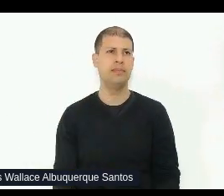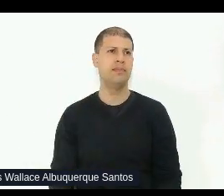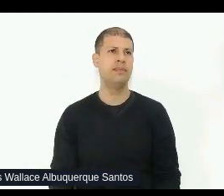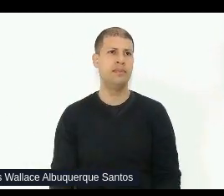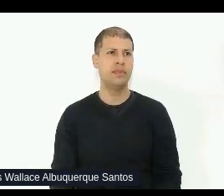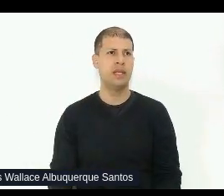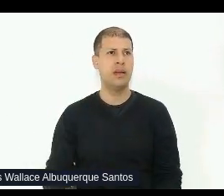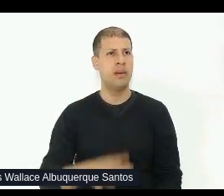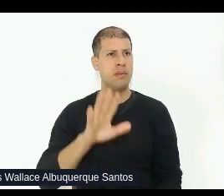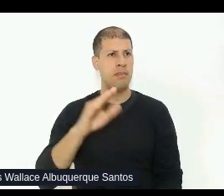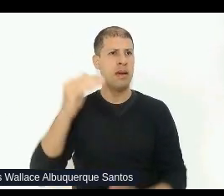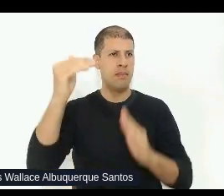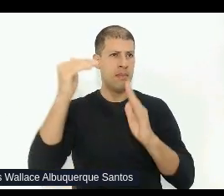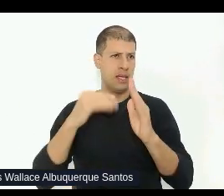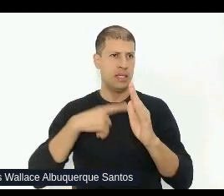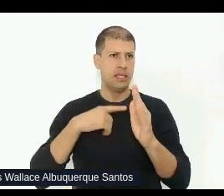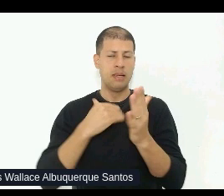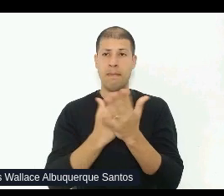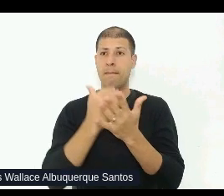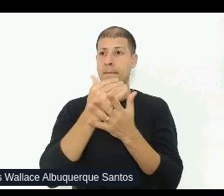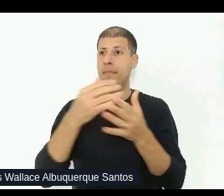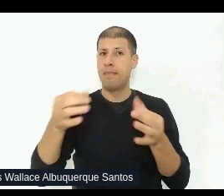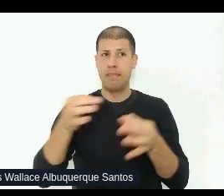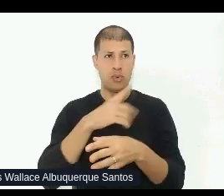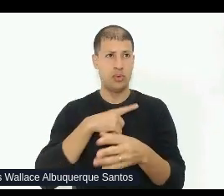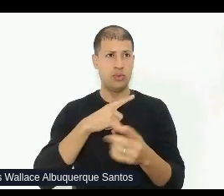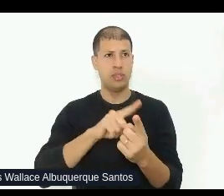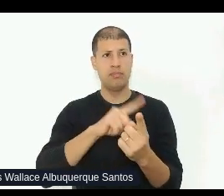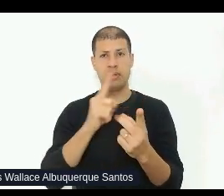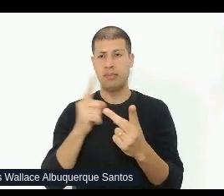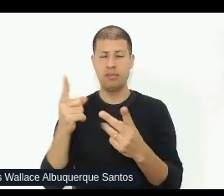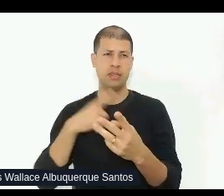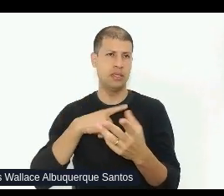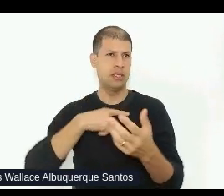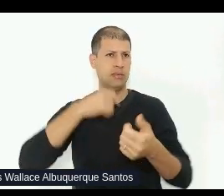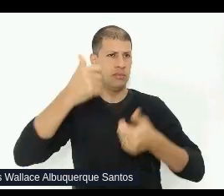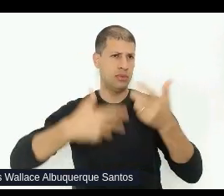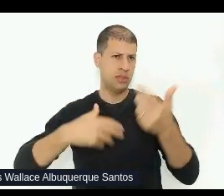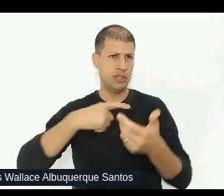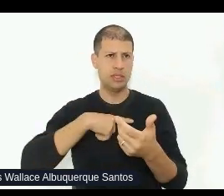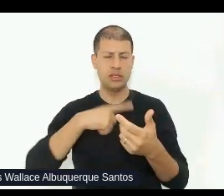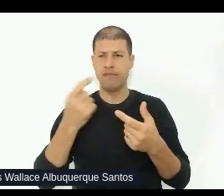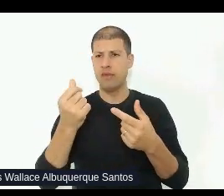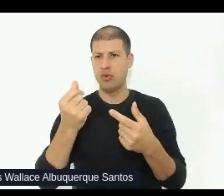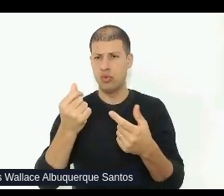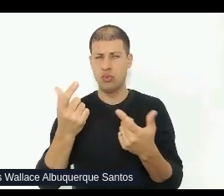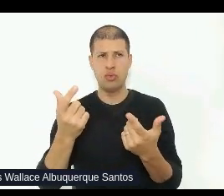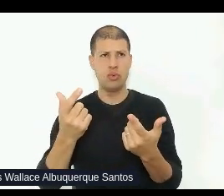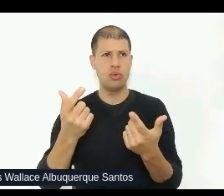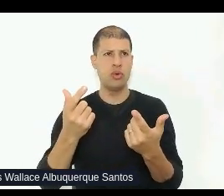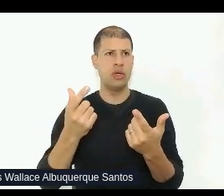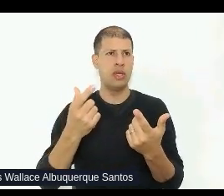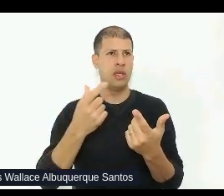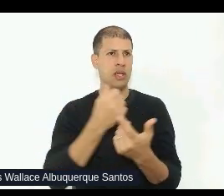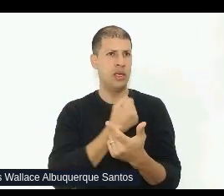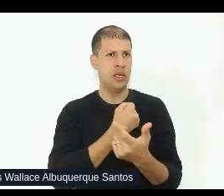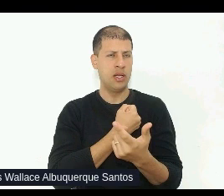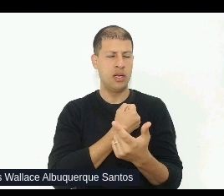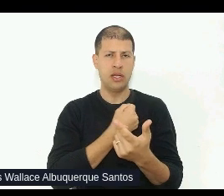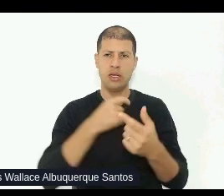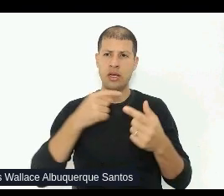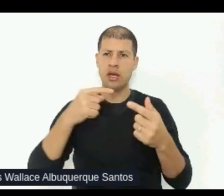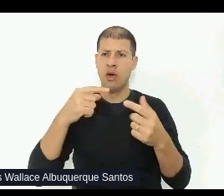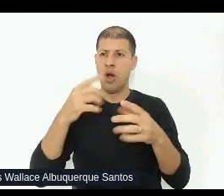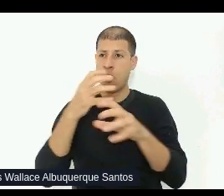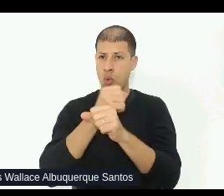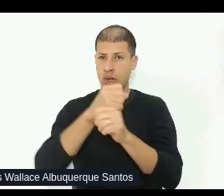mas mais abaixo ela está mais completa, então tem a parte de balanço mensal ali, tem alguns valores, um resultado de uma subtração, e